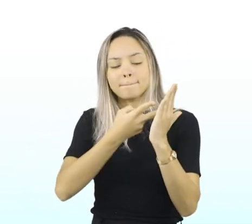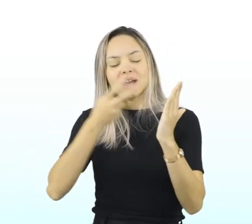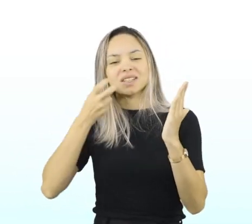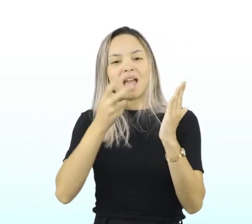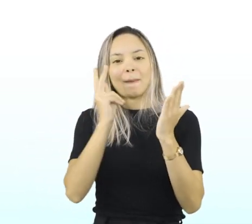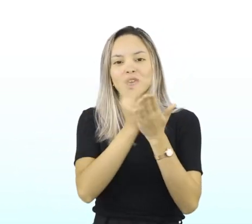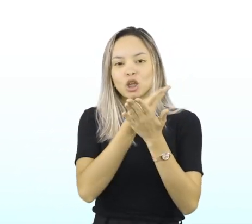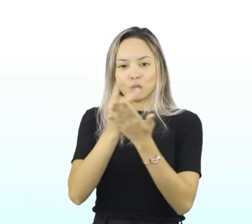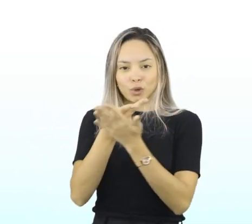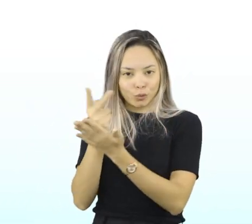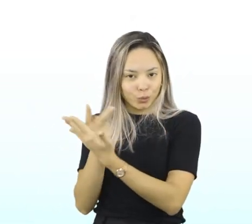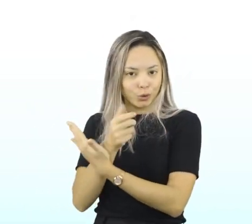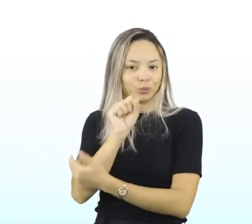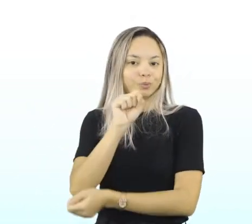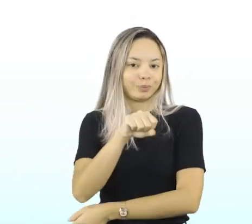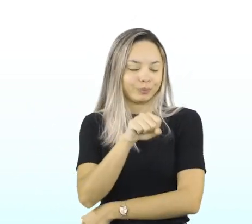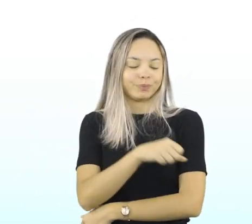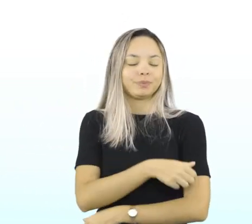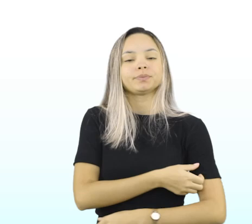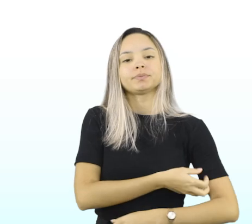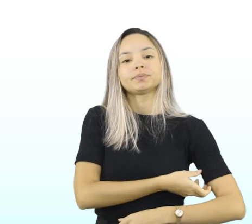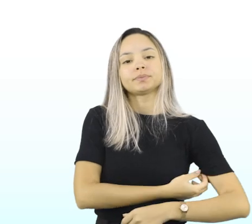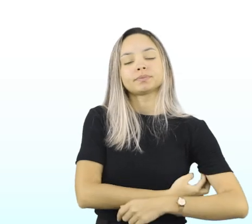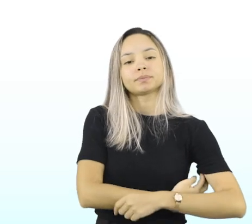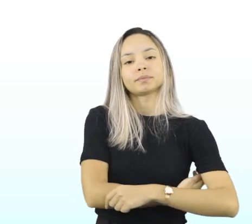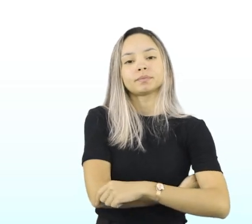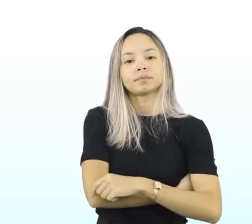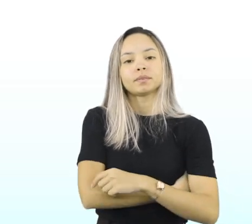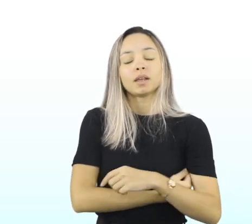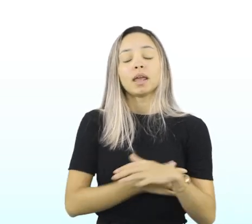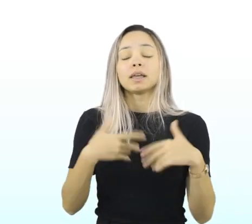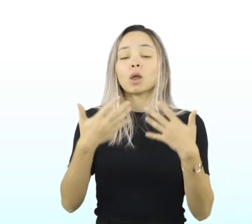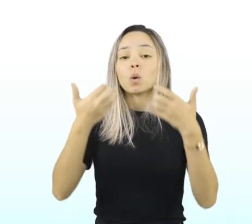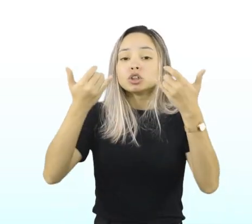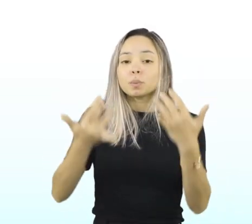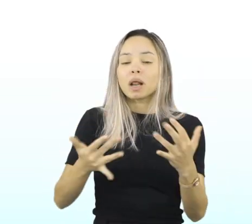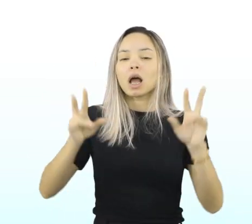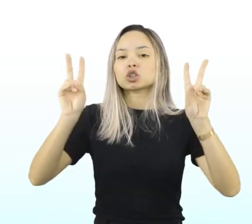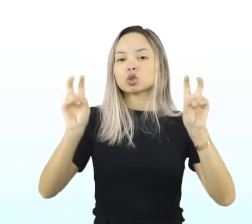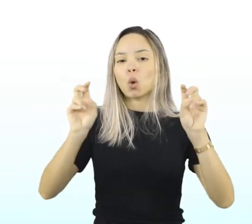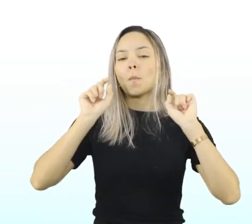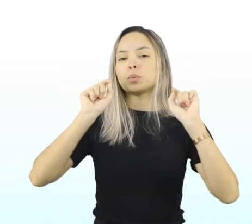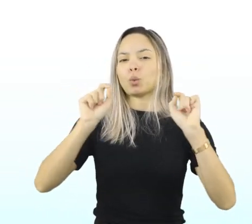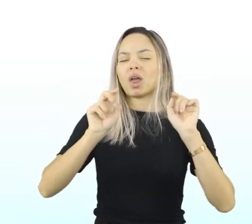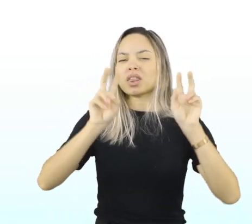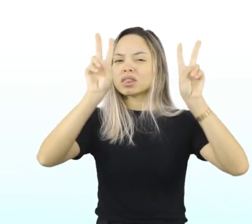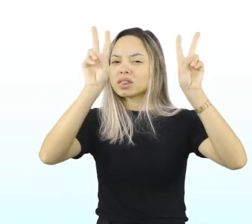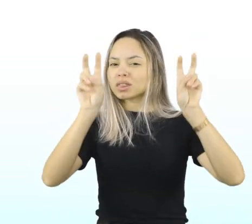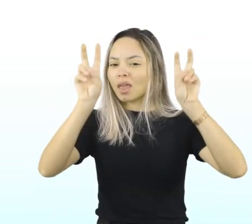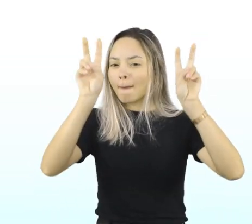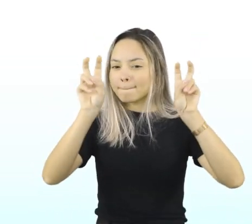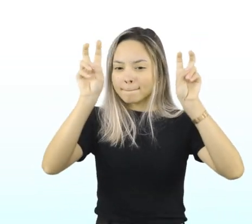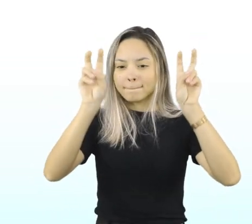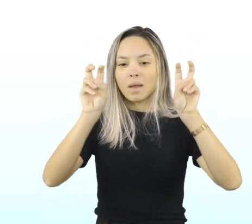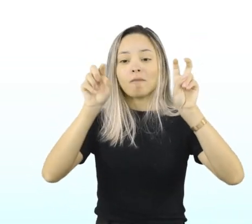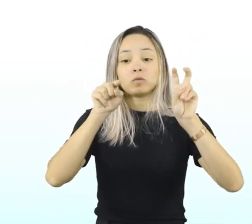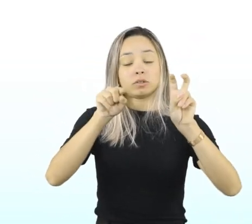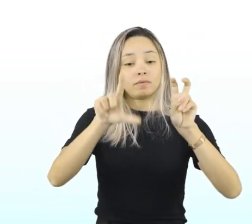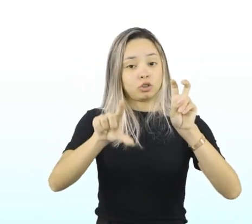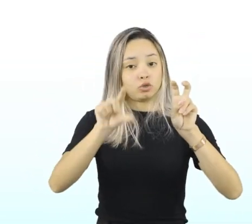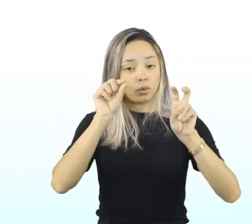errando. Tá? Vamos lá. Falando um pouco da questão da centração